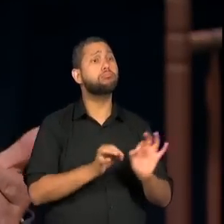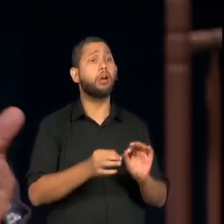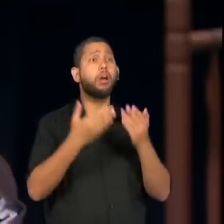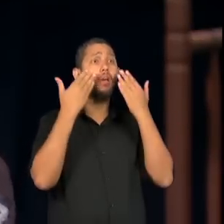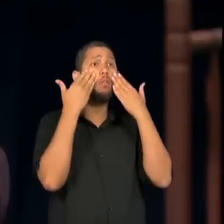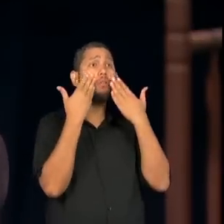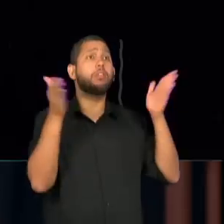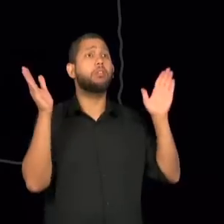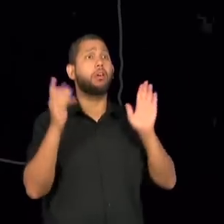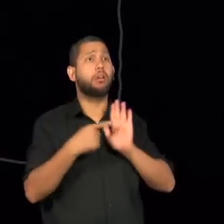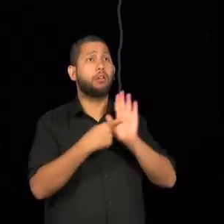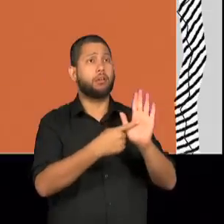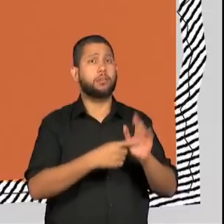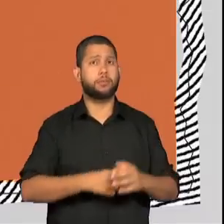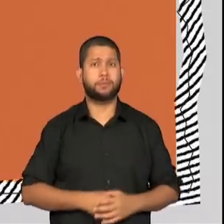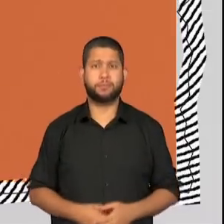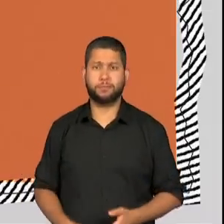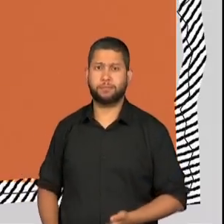evidente, inclusive, né?